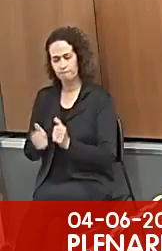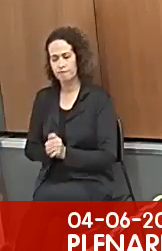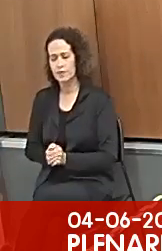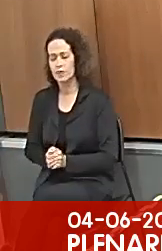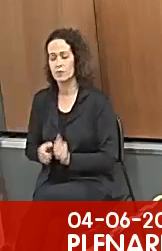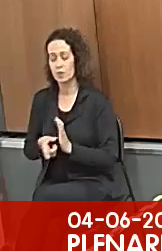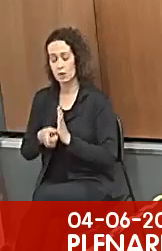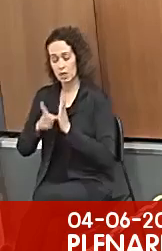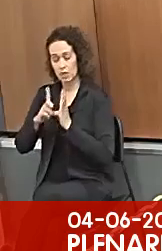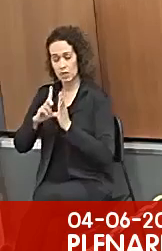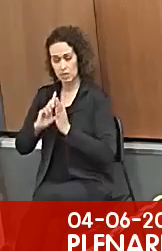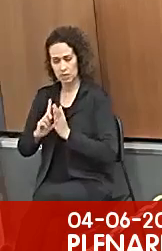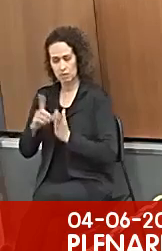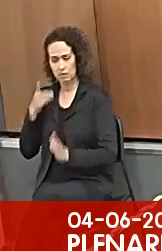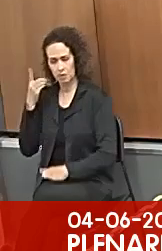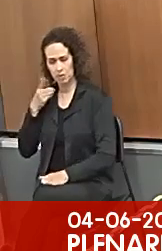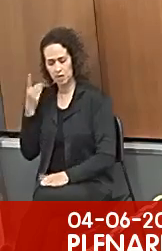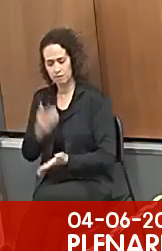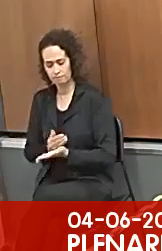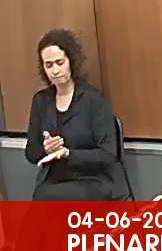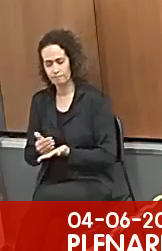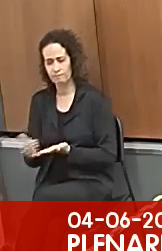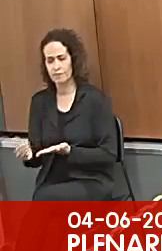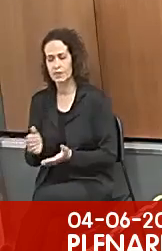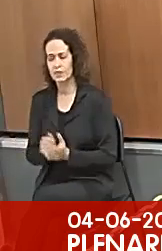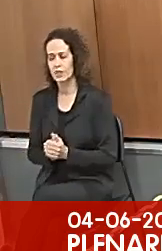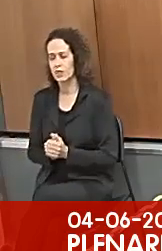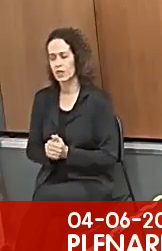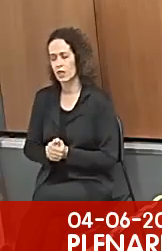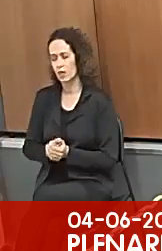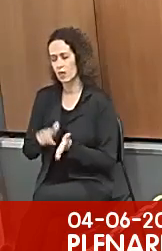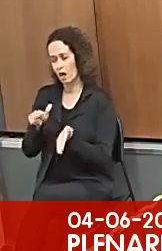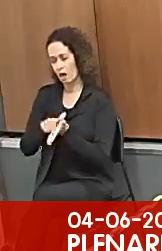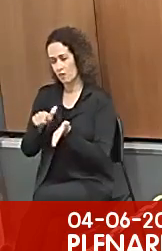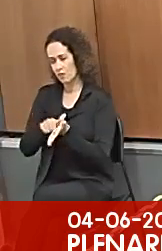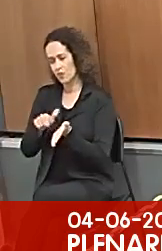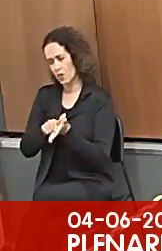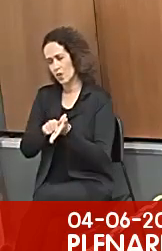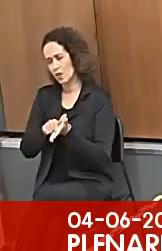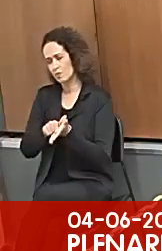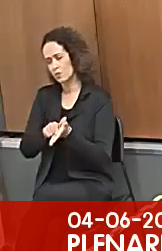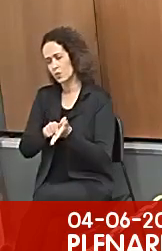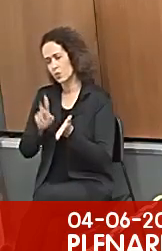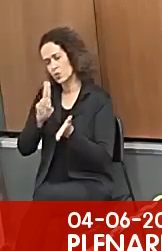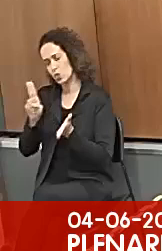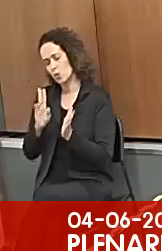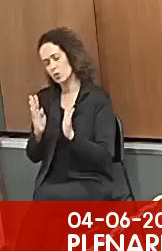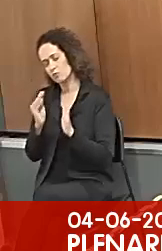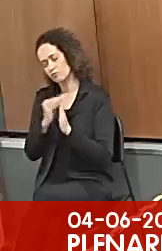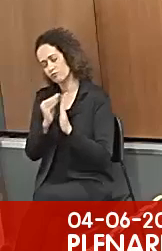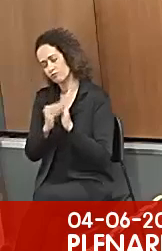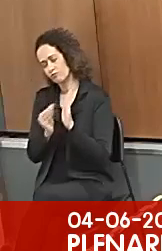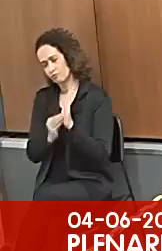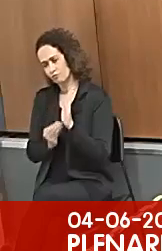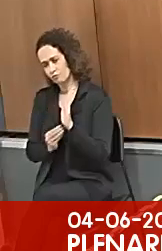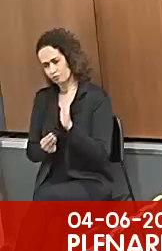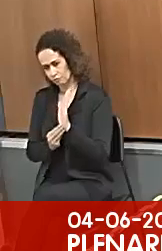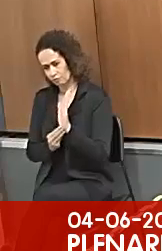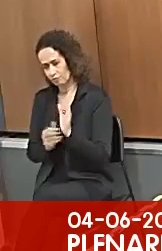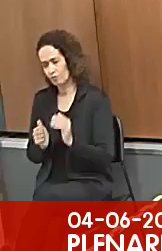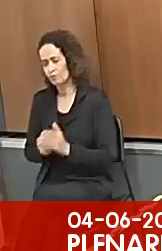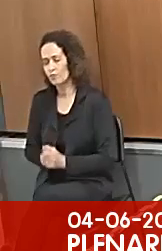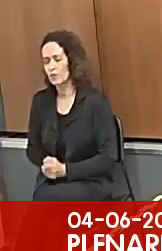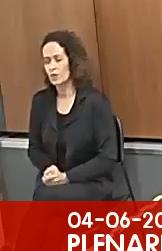deputados, pedir aqui a folha com registro dos nomes, está aqui. Quero registrar aqui, deputado Duarte